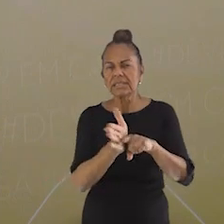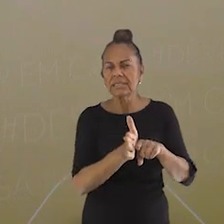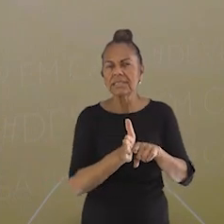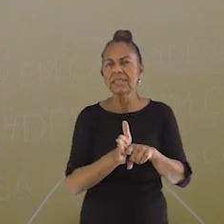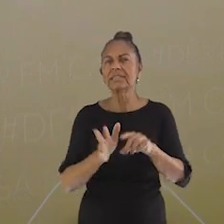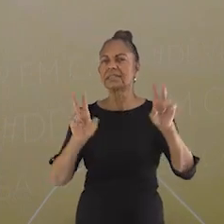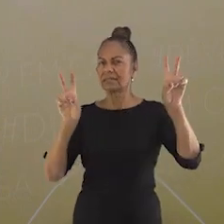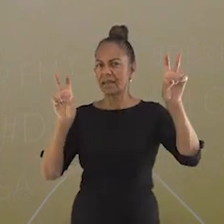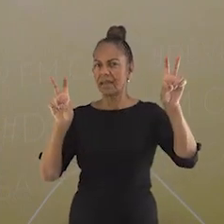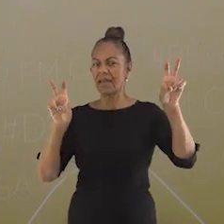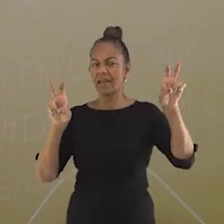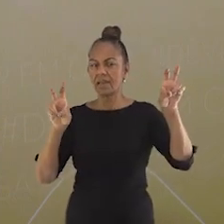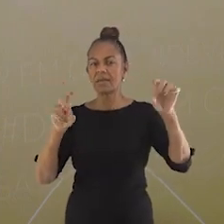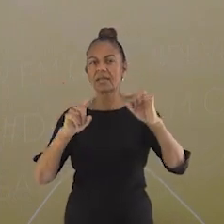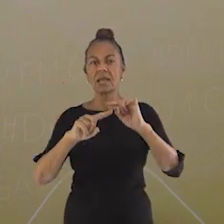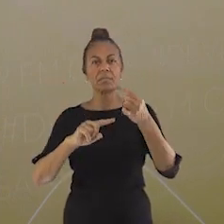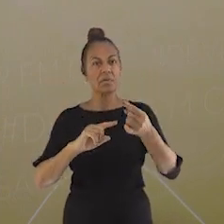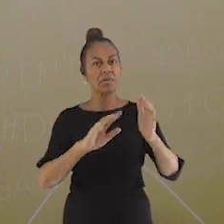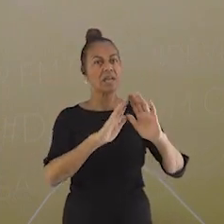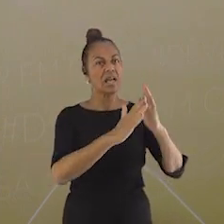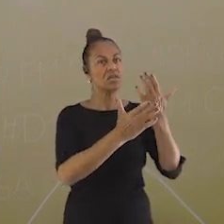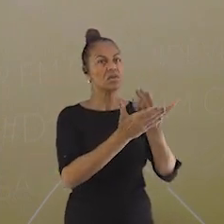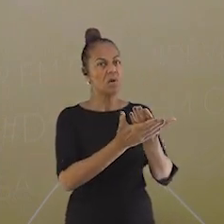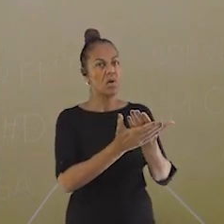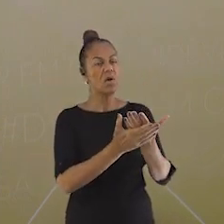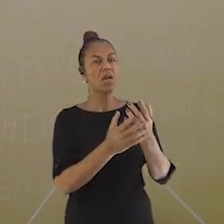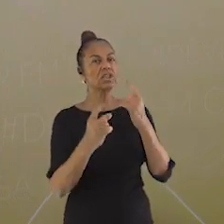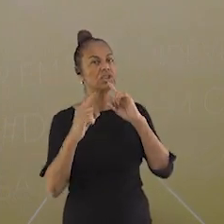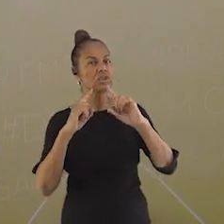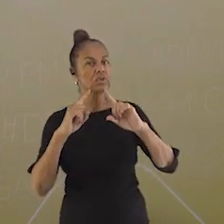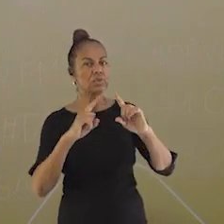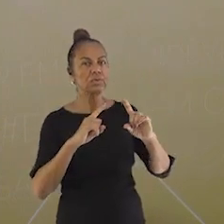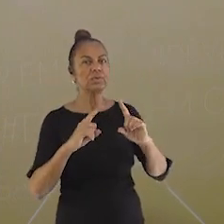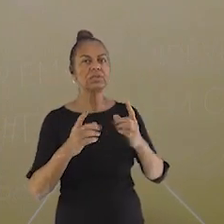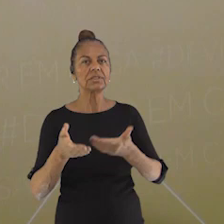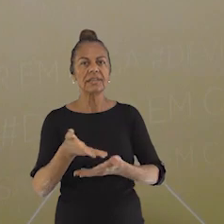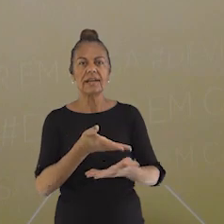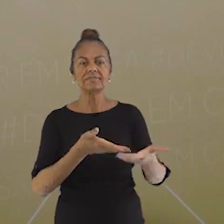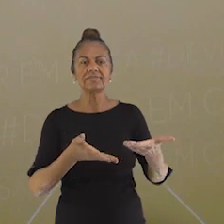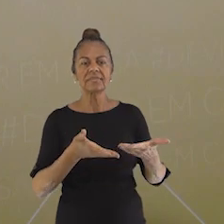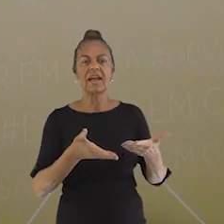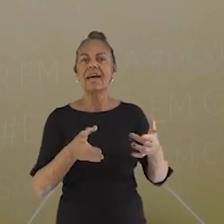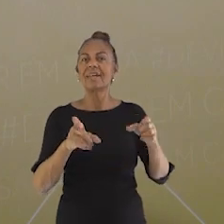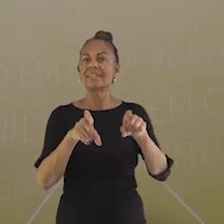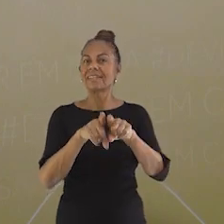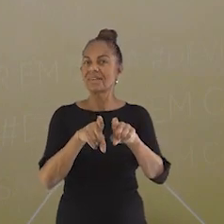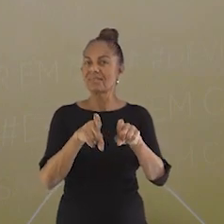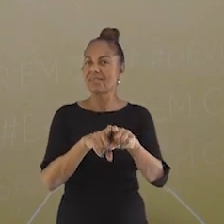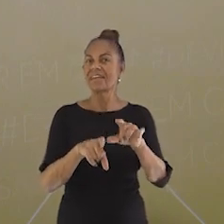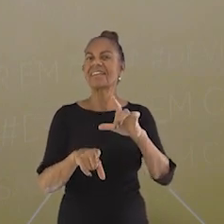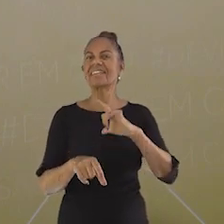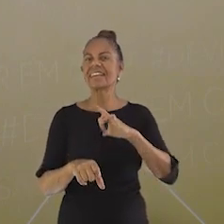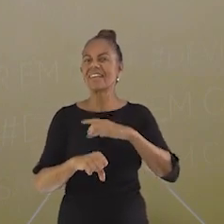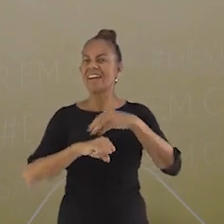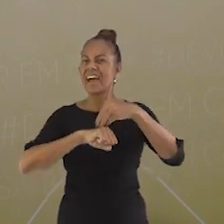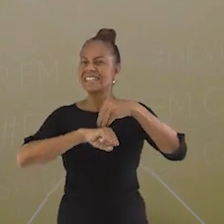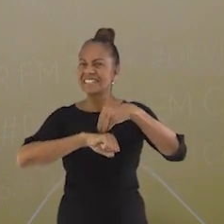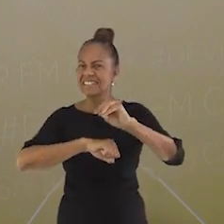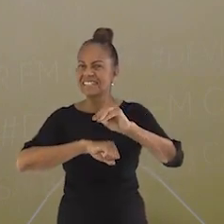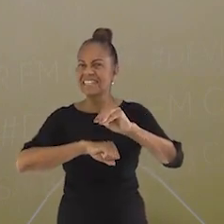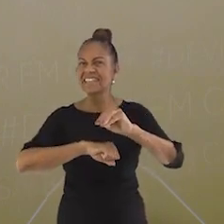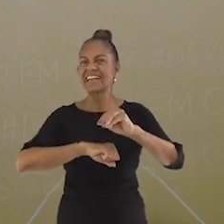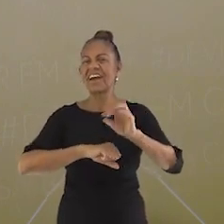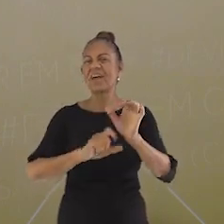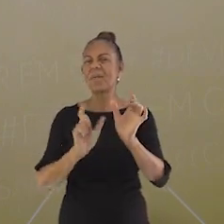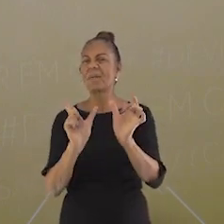discussão para a sua sala de aula. Ah, e já ia me esquecendo, ainda temos uma dica de alfabetização super